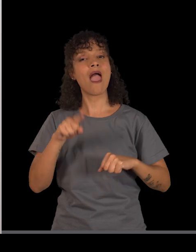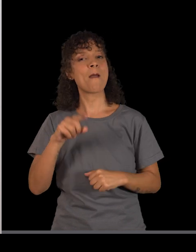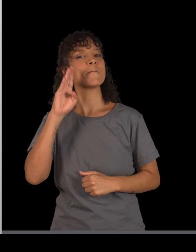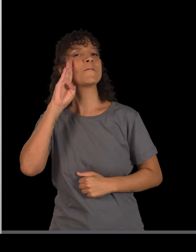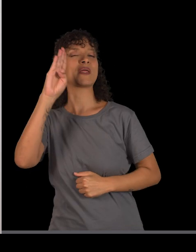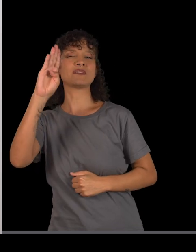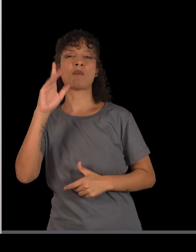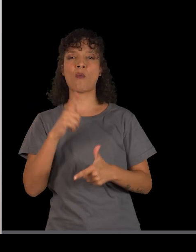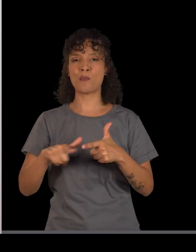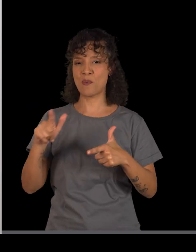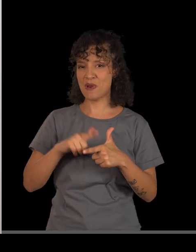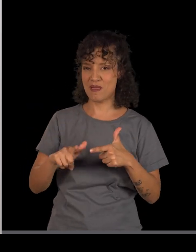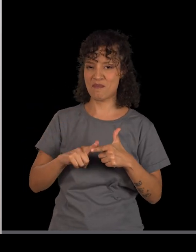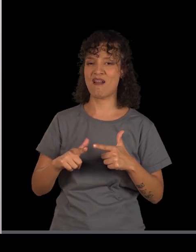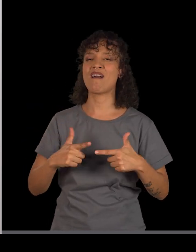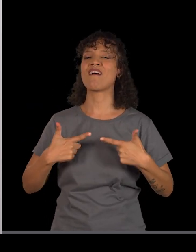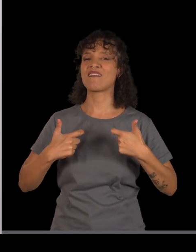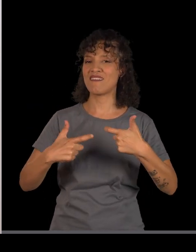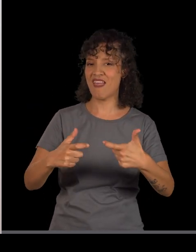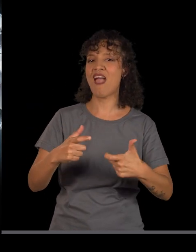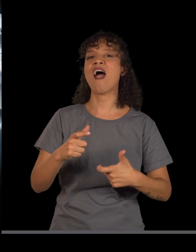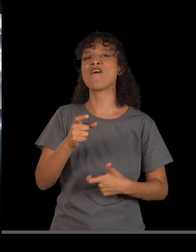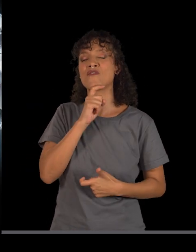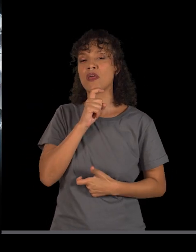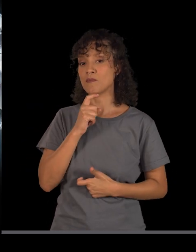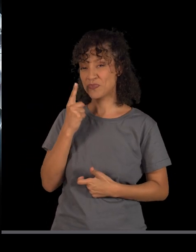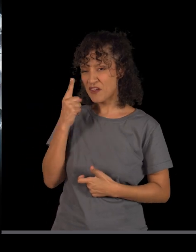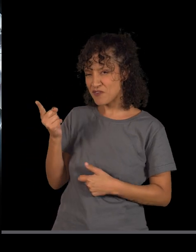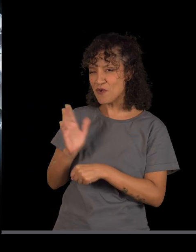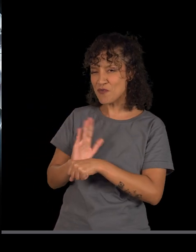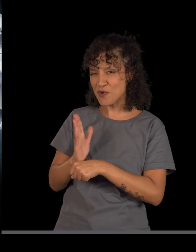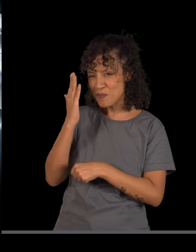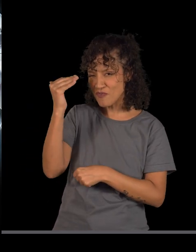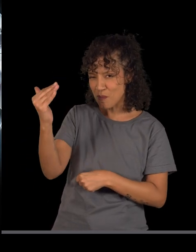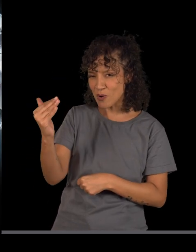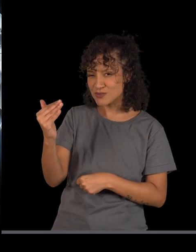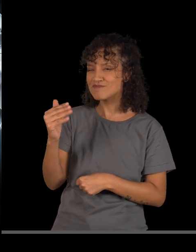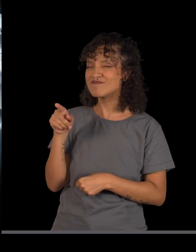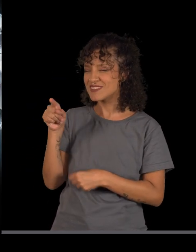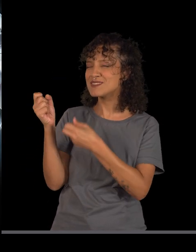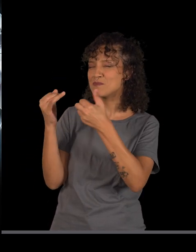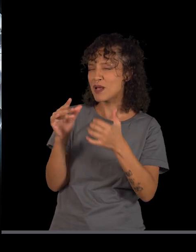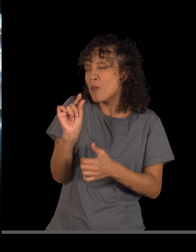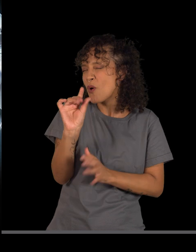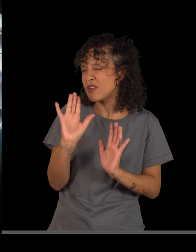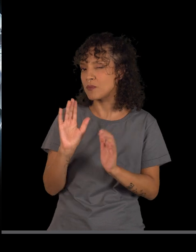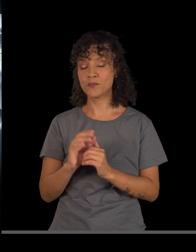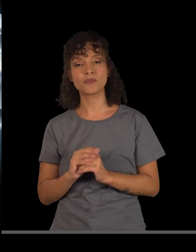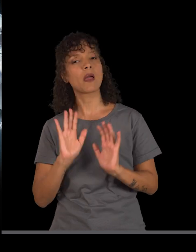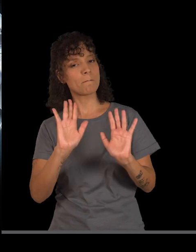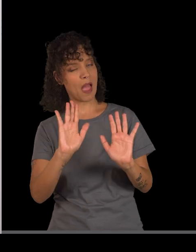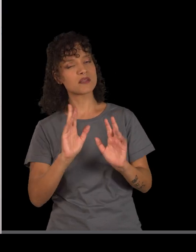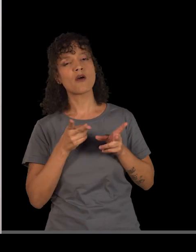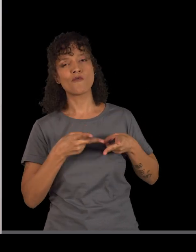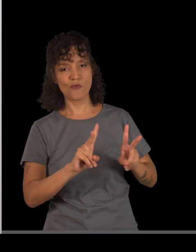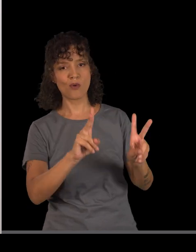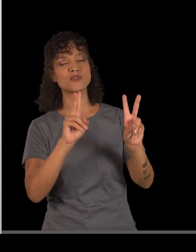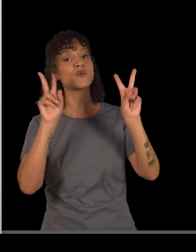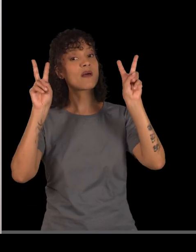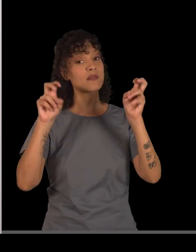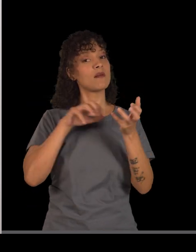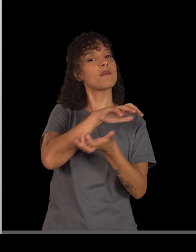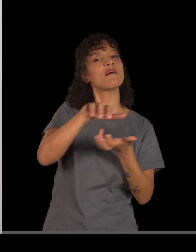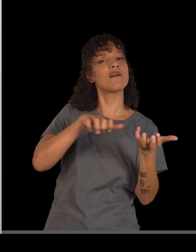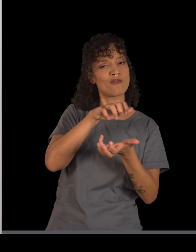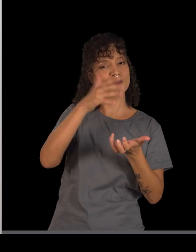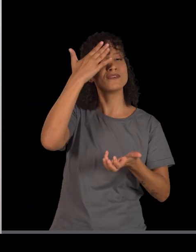Guerra Fria. Inclusive tem até filme do X-Men falando disso. Você já viu? Bom, mas a gente está aqui para falar de